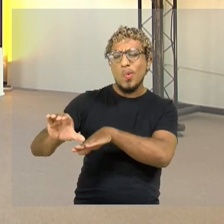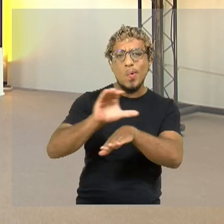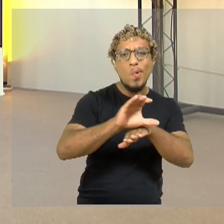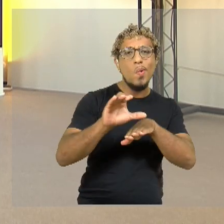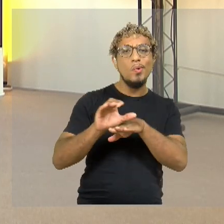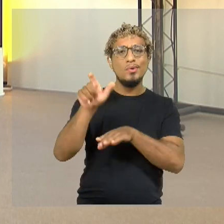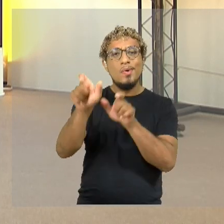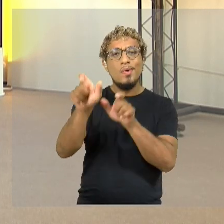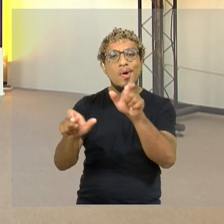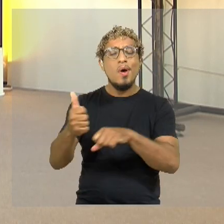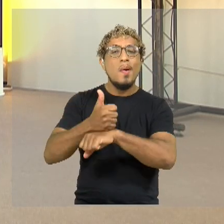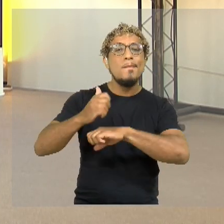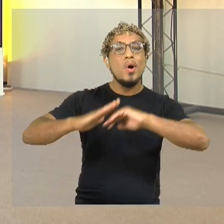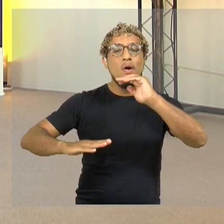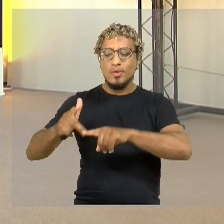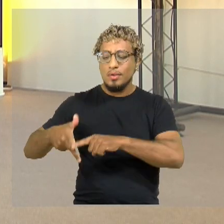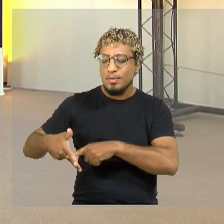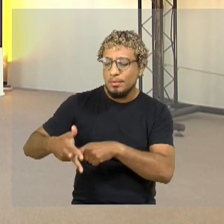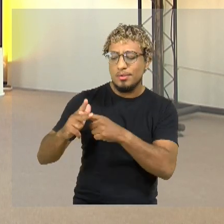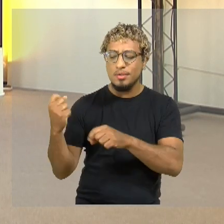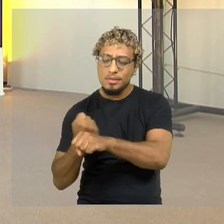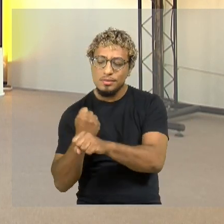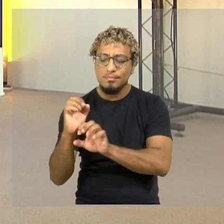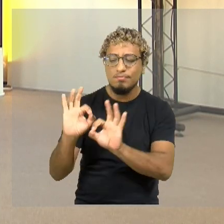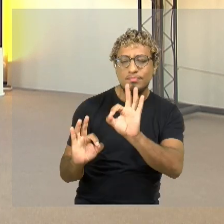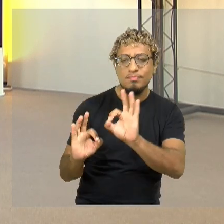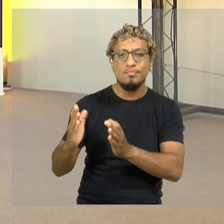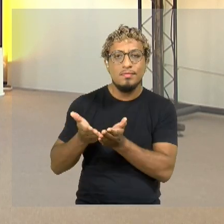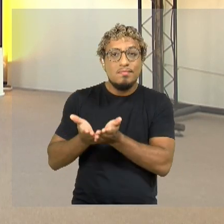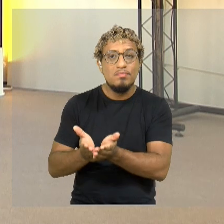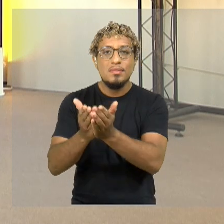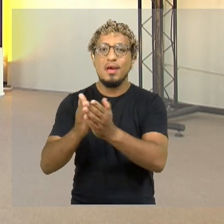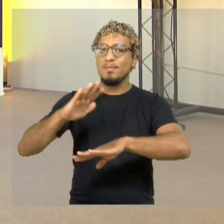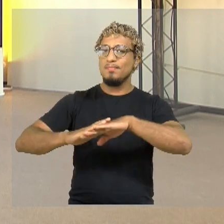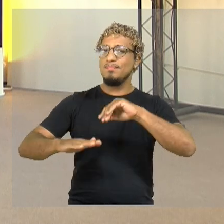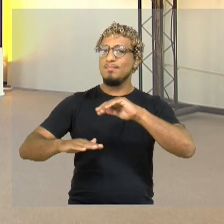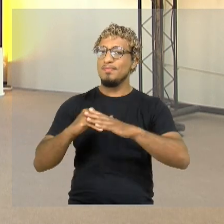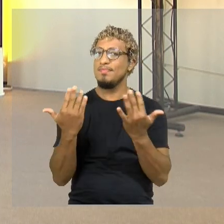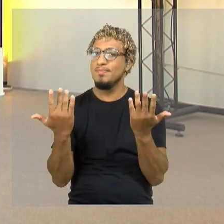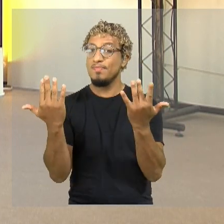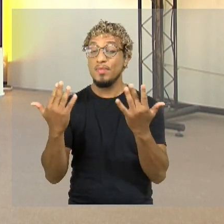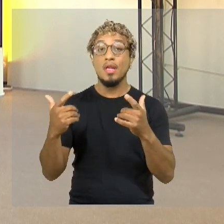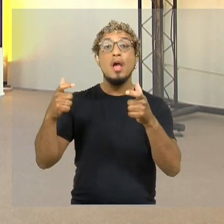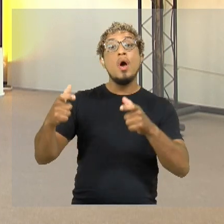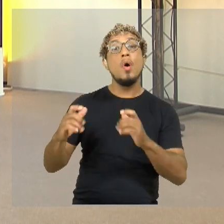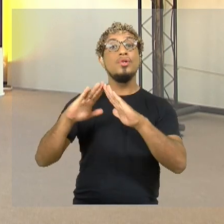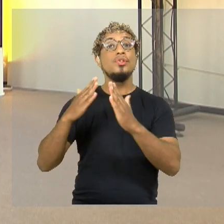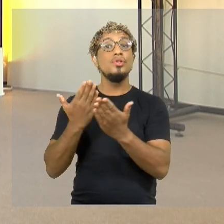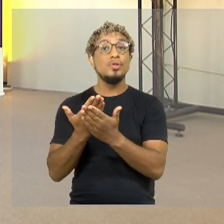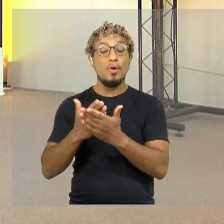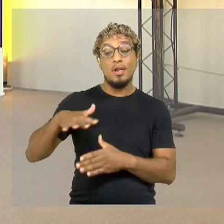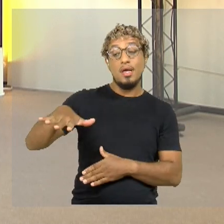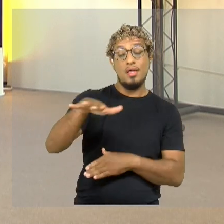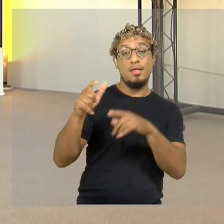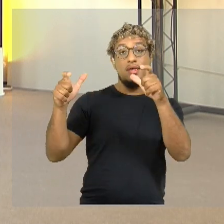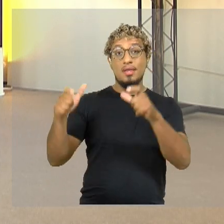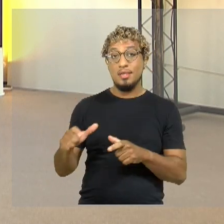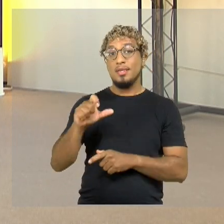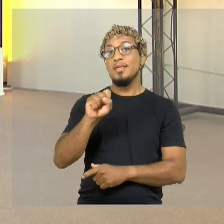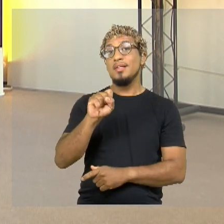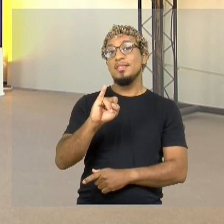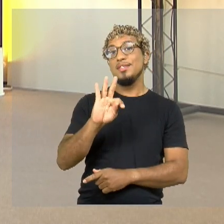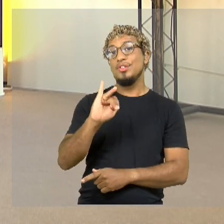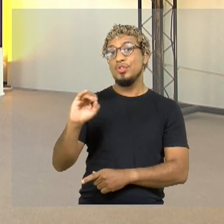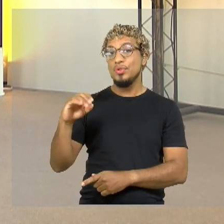diversos profissionais ligados à fabricação artesanal de barcos. A escola, que fica localizada no sítio Tamancão, está com